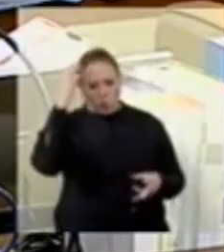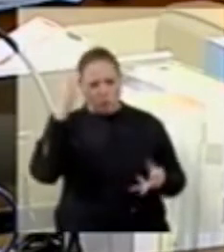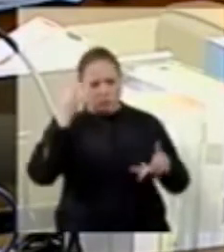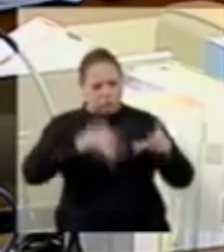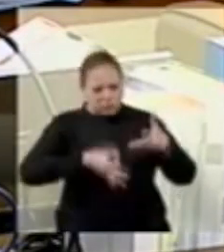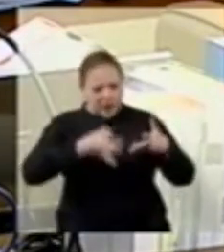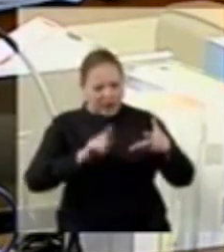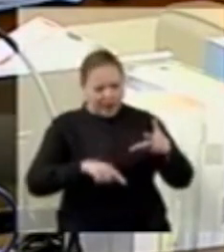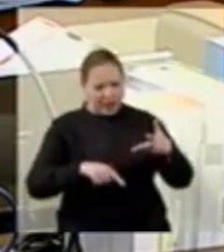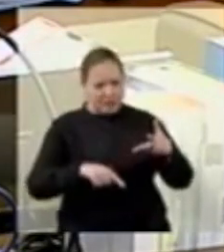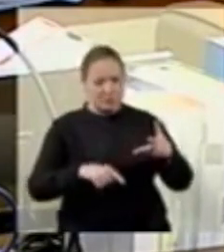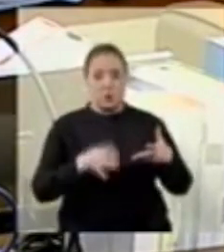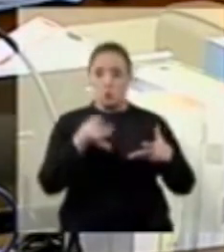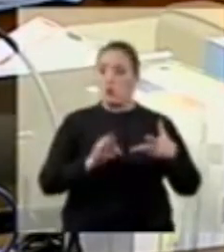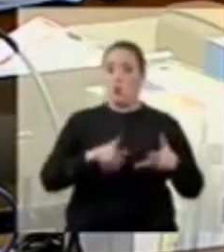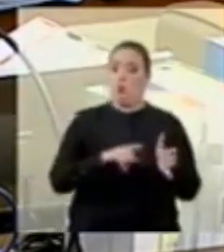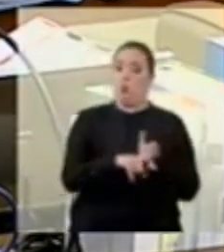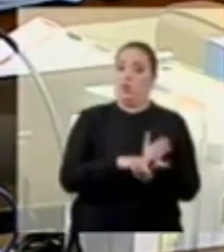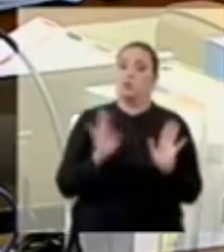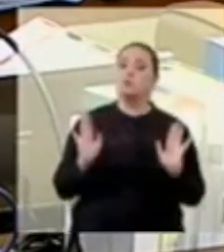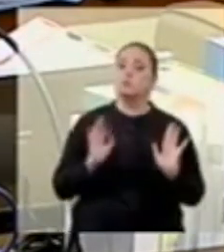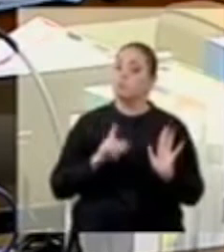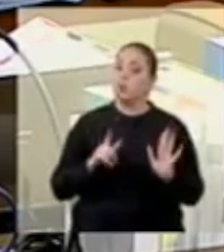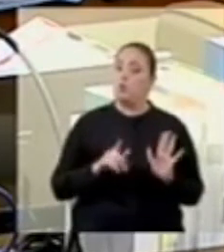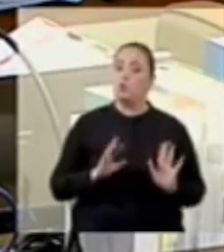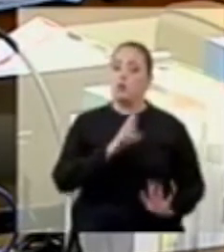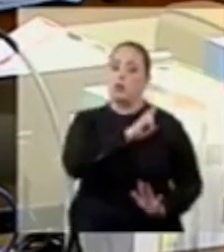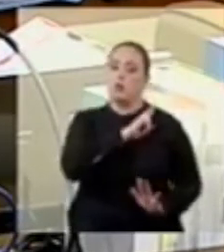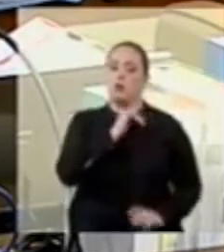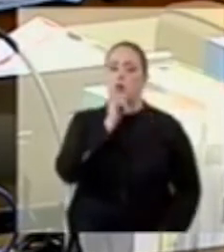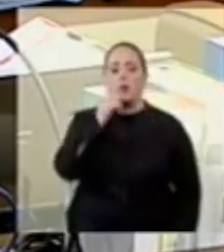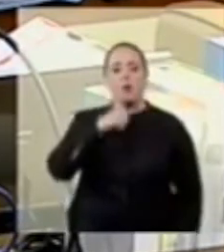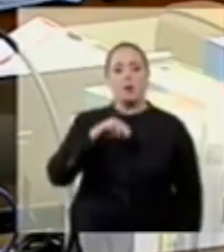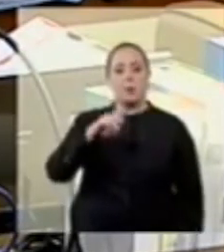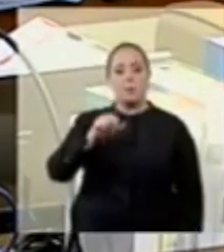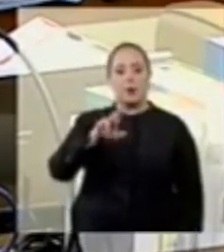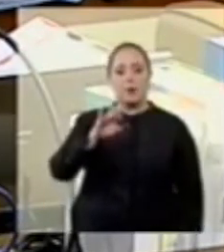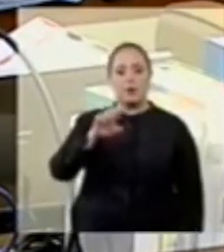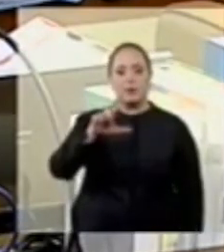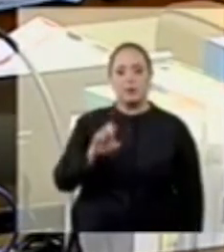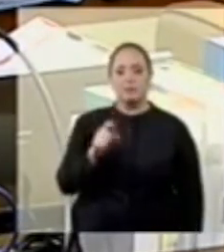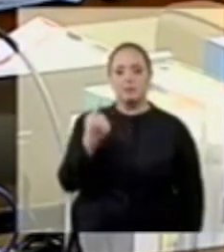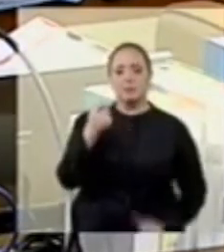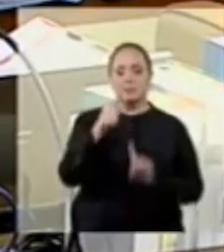investigação veja a questão da marielly já vai pra um mês